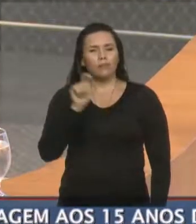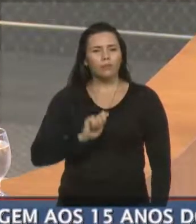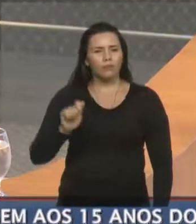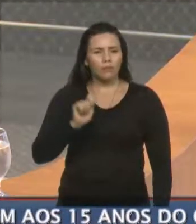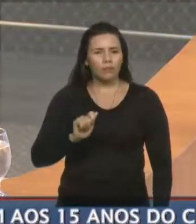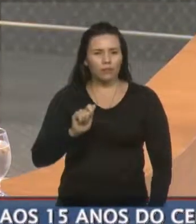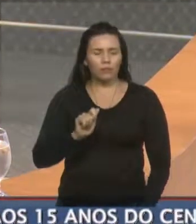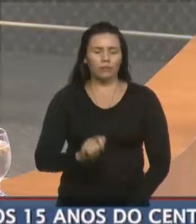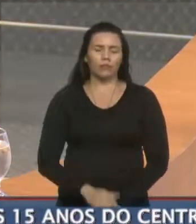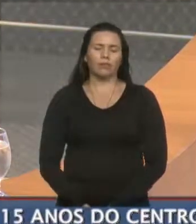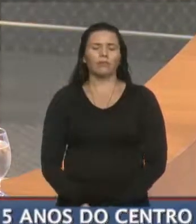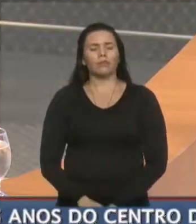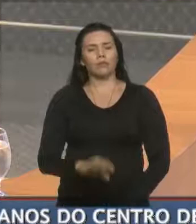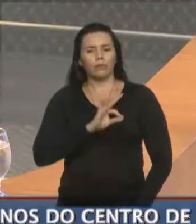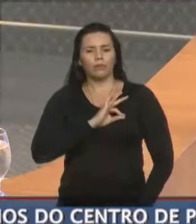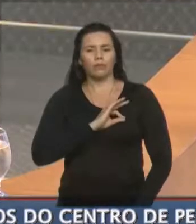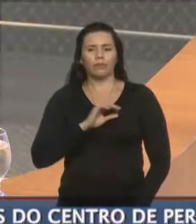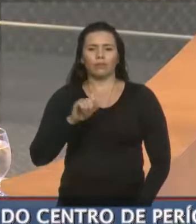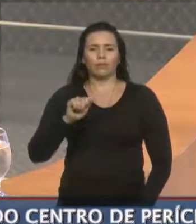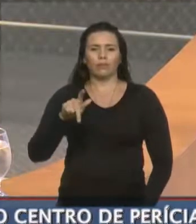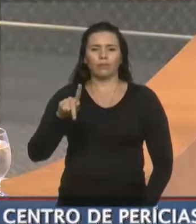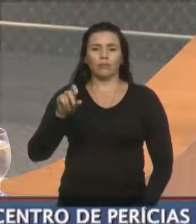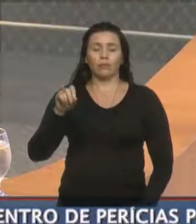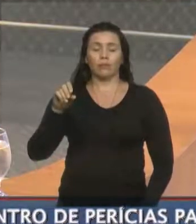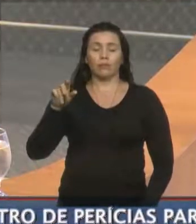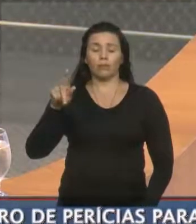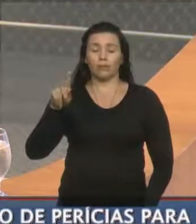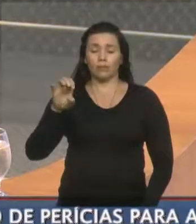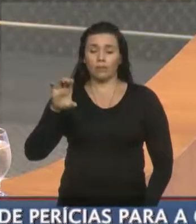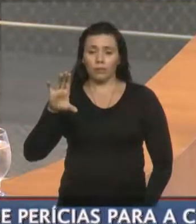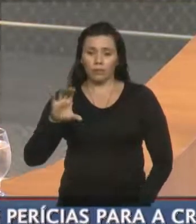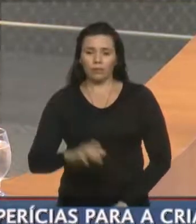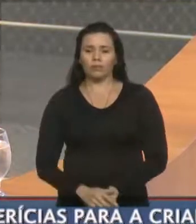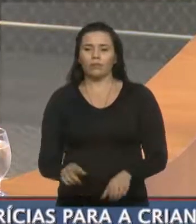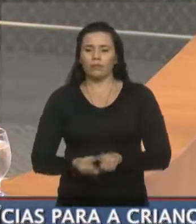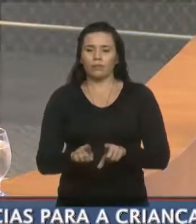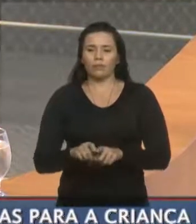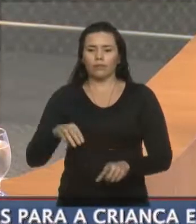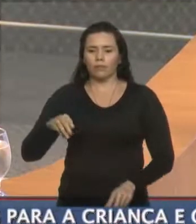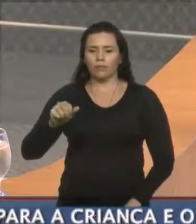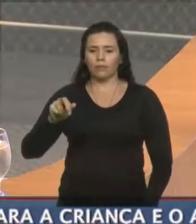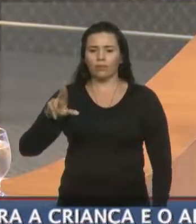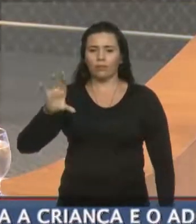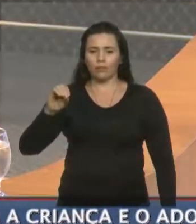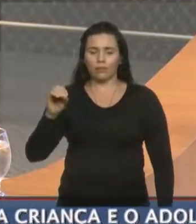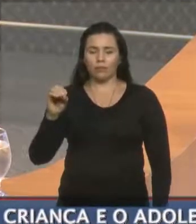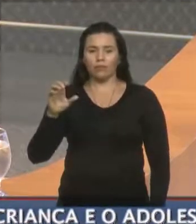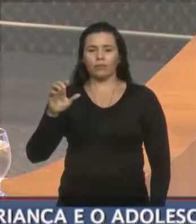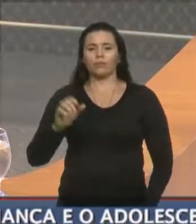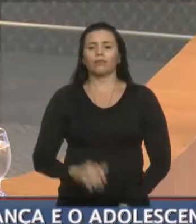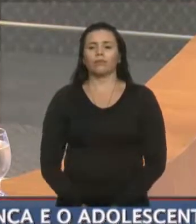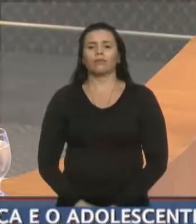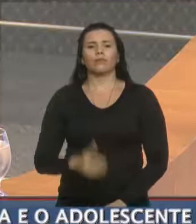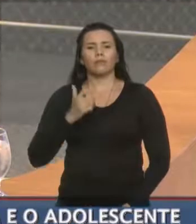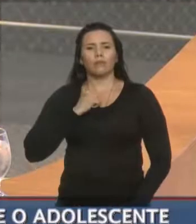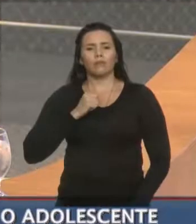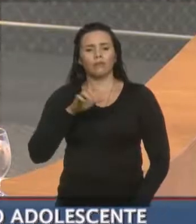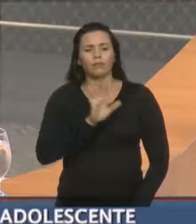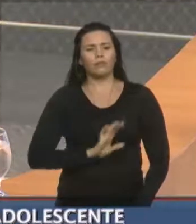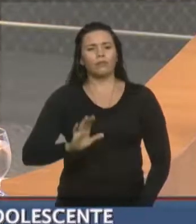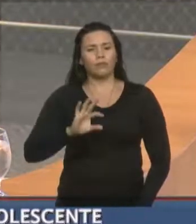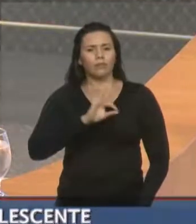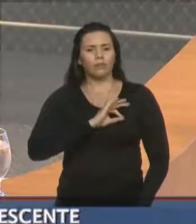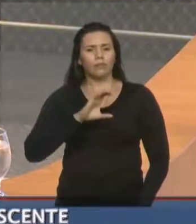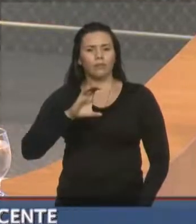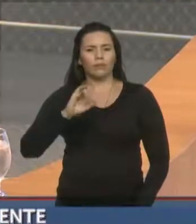APOTEC. O senhor Márcio Araújo, delegado adjunto-geral da Polícia Civil. Meus amigos, minhas amigas, registro